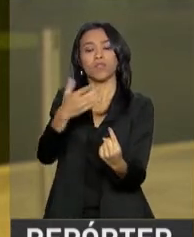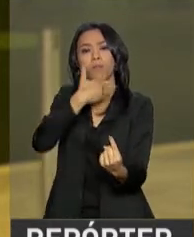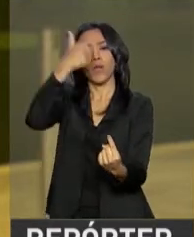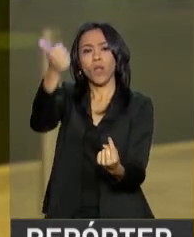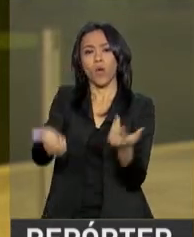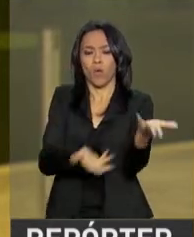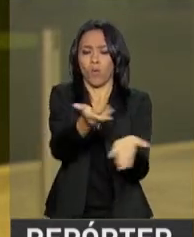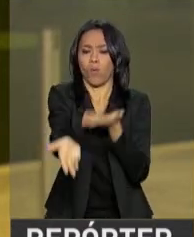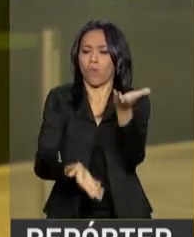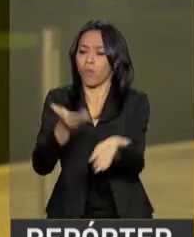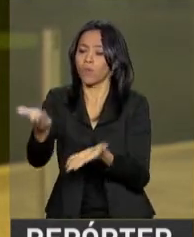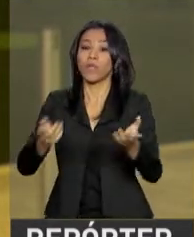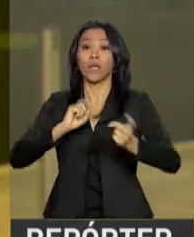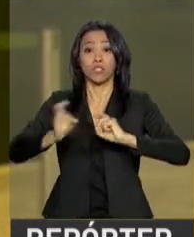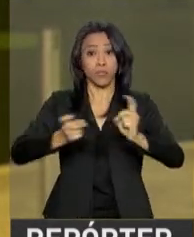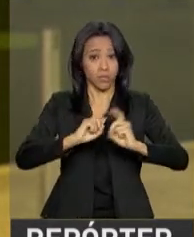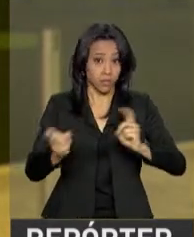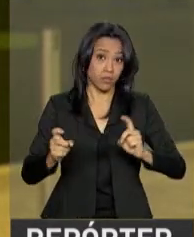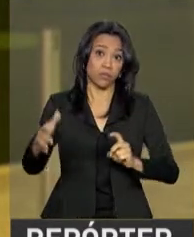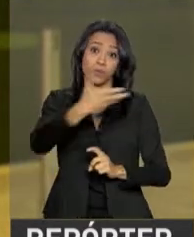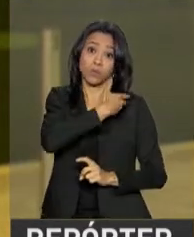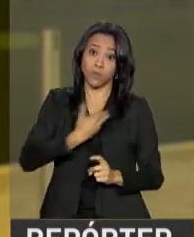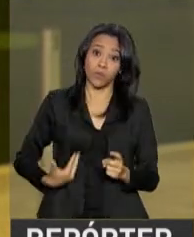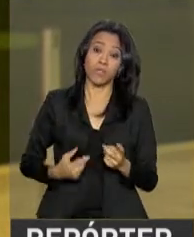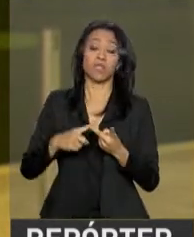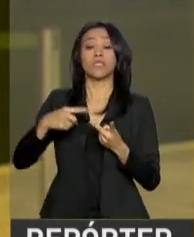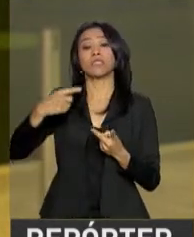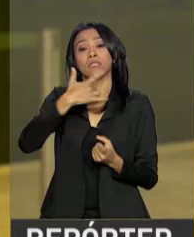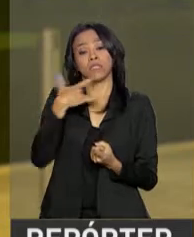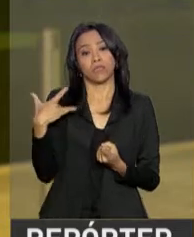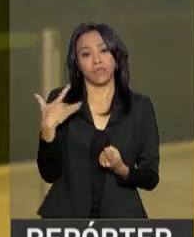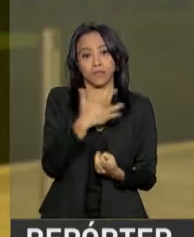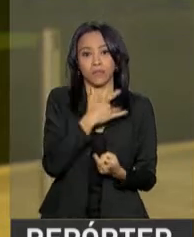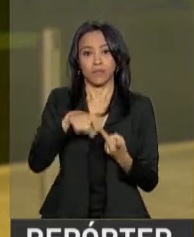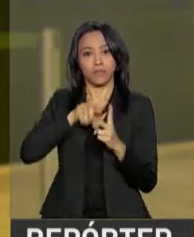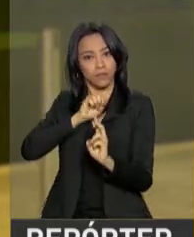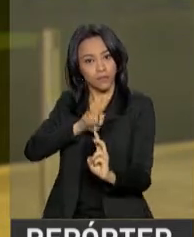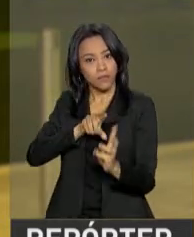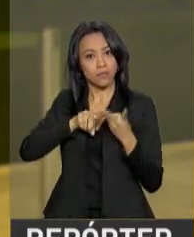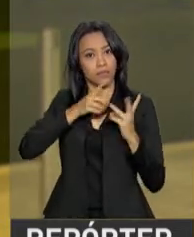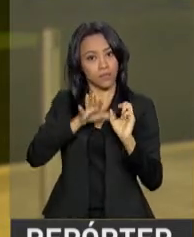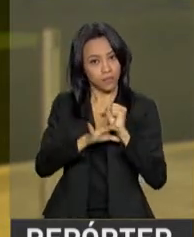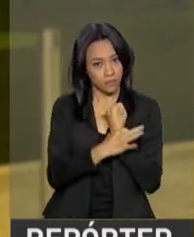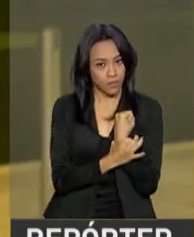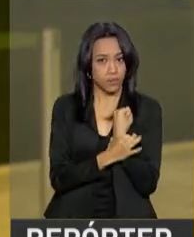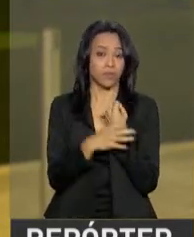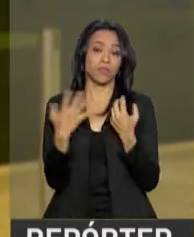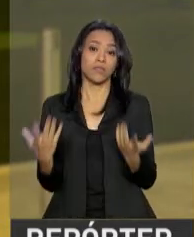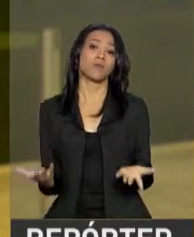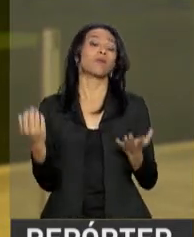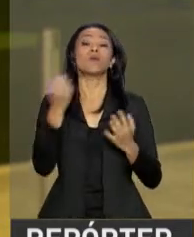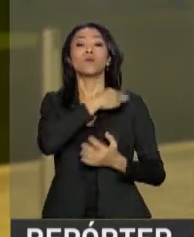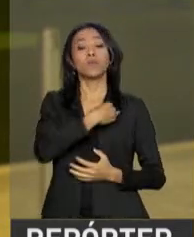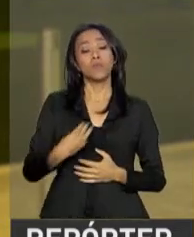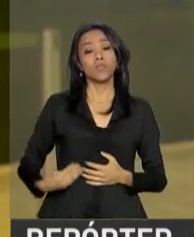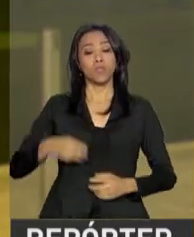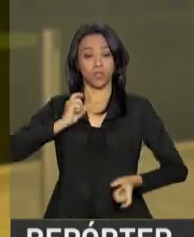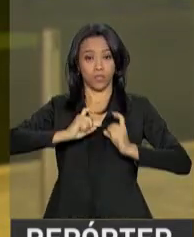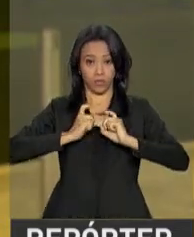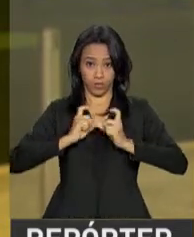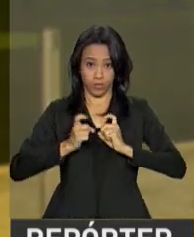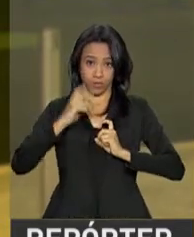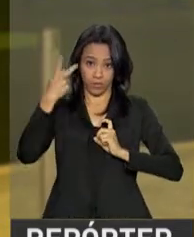públicos essenciais como saúde educação e segurança para o ministro do planejamento desenvolvimento e gestão